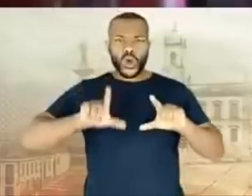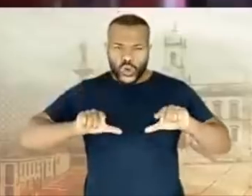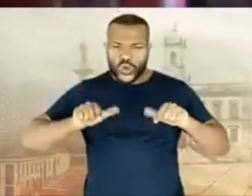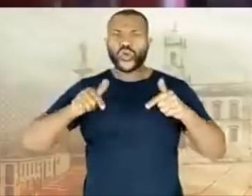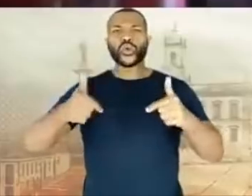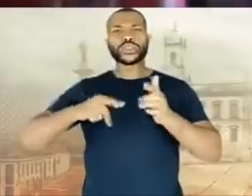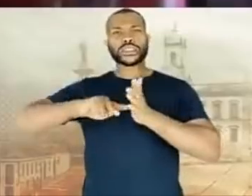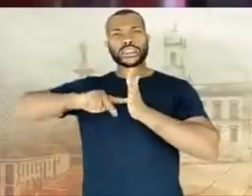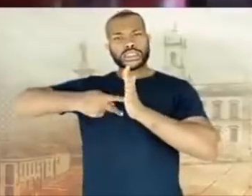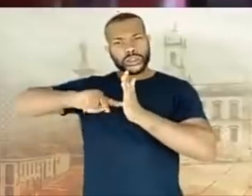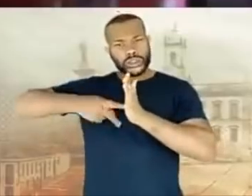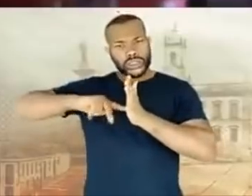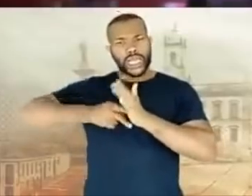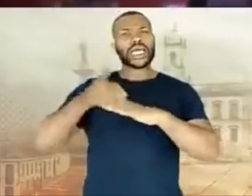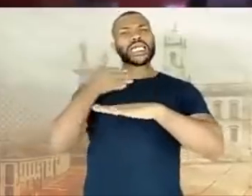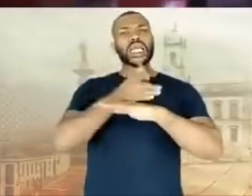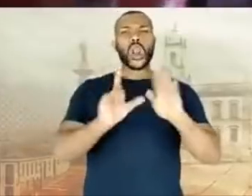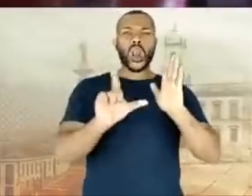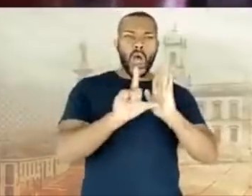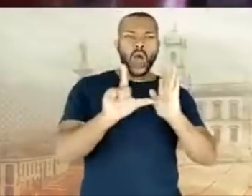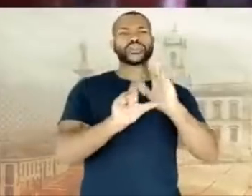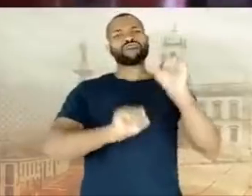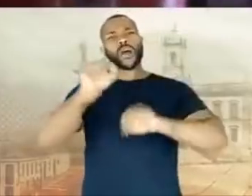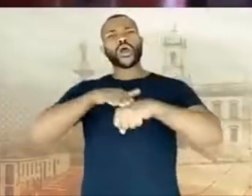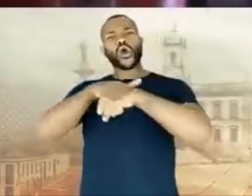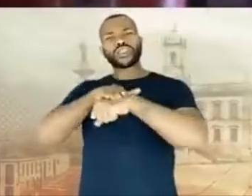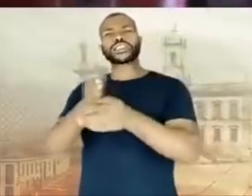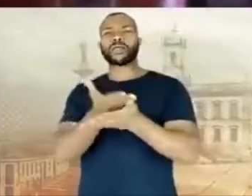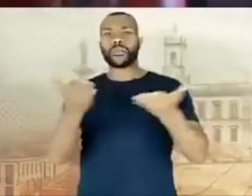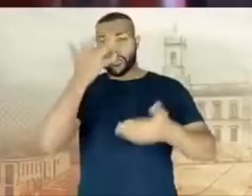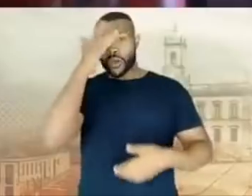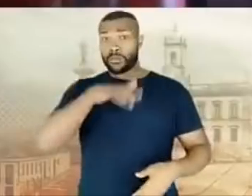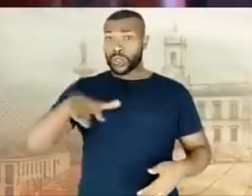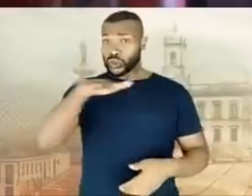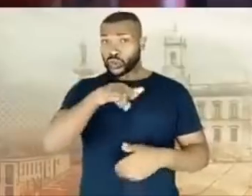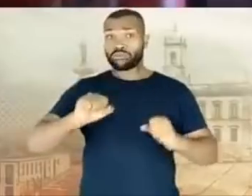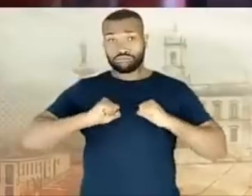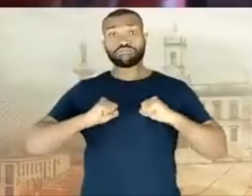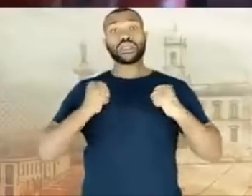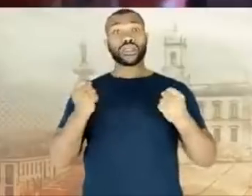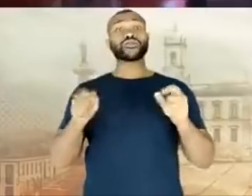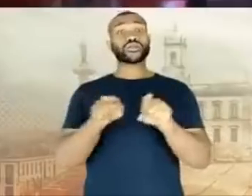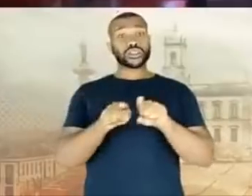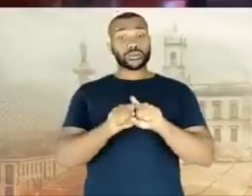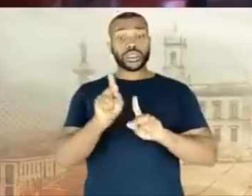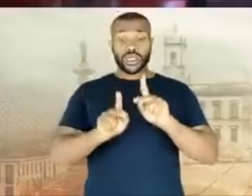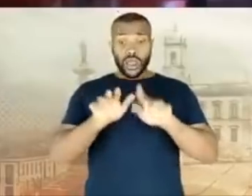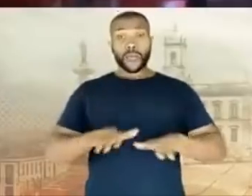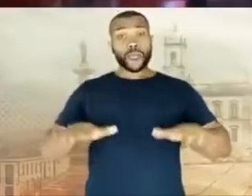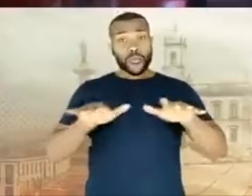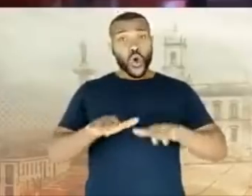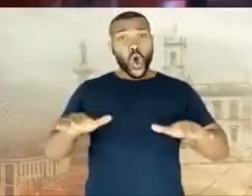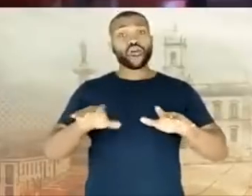loja, à porta de fábrica, conversar com esse povo. Porque ou esse povo reage, ou esse povo vai ser vítima,